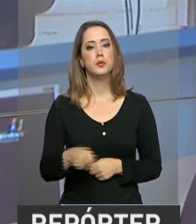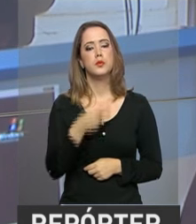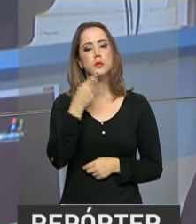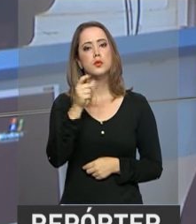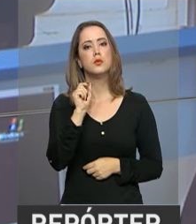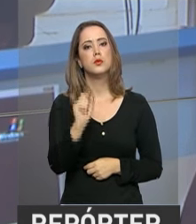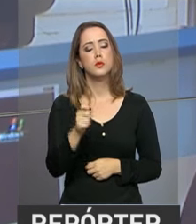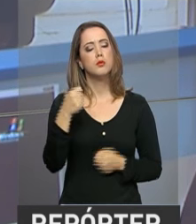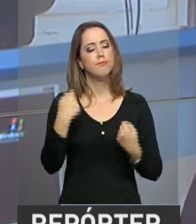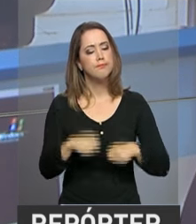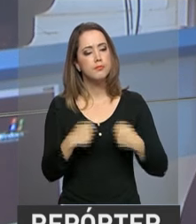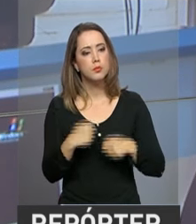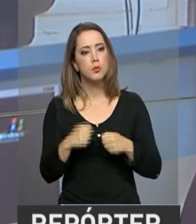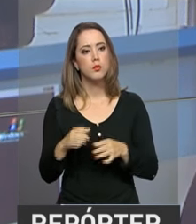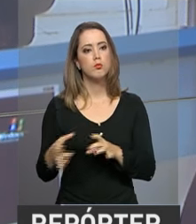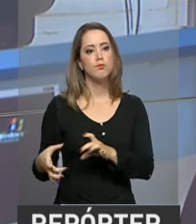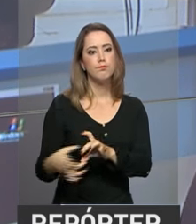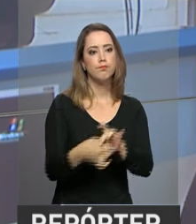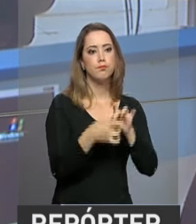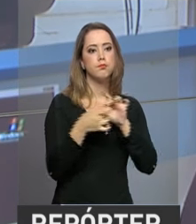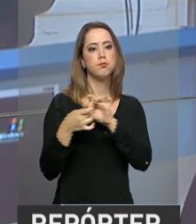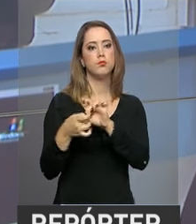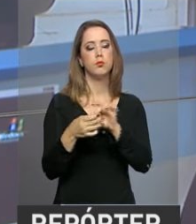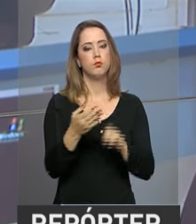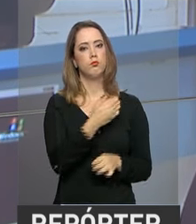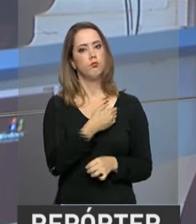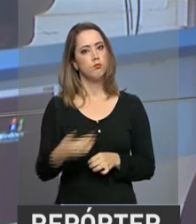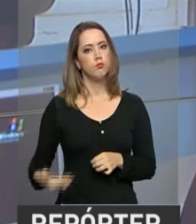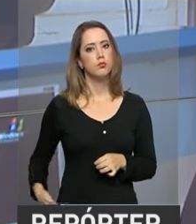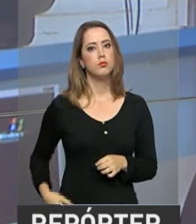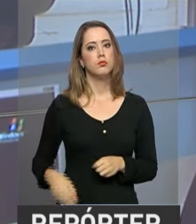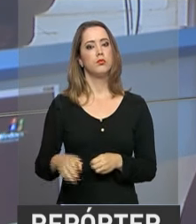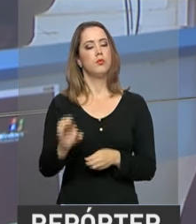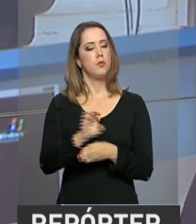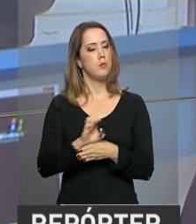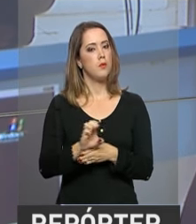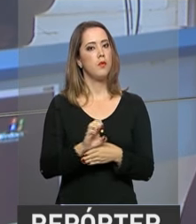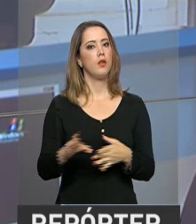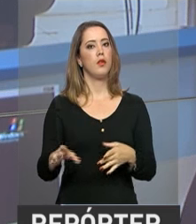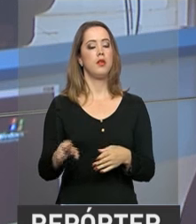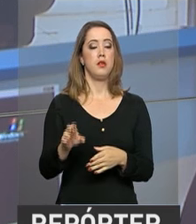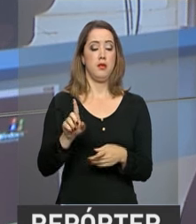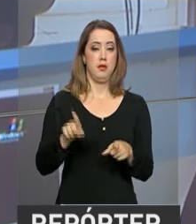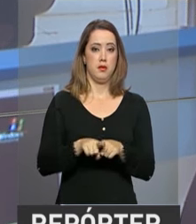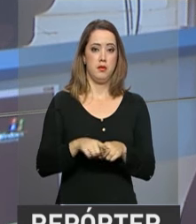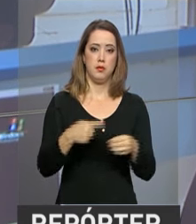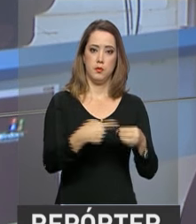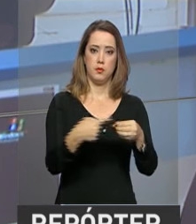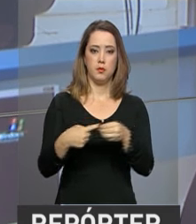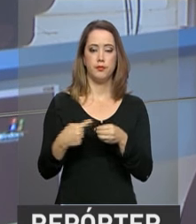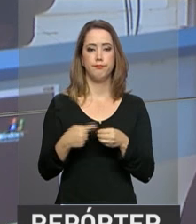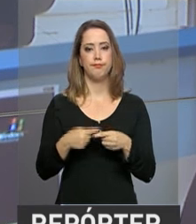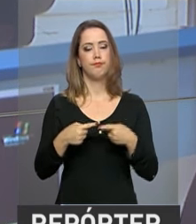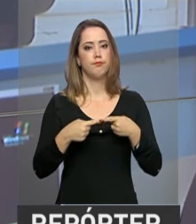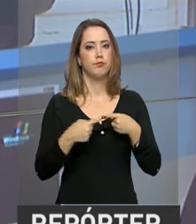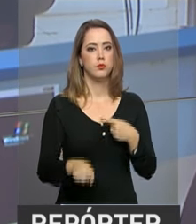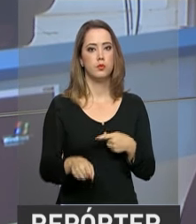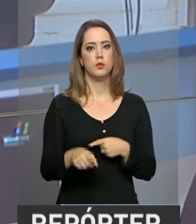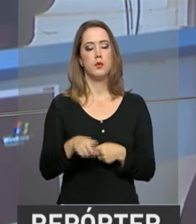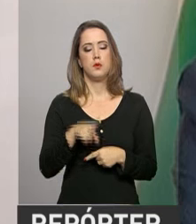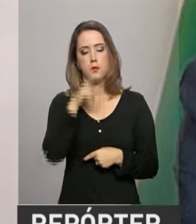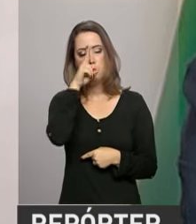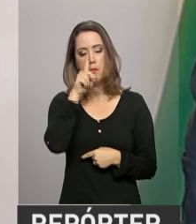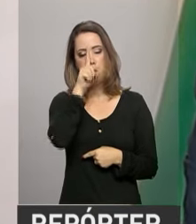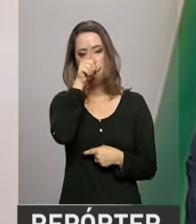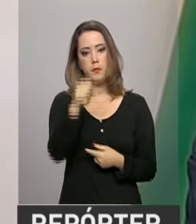necessária uma atuação conjunta da União, estados e municípios para combater as várias formas de violência.